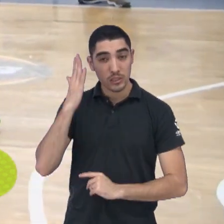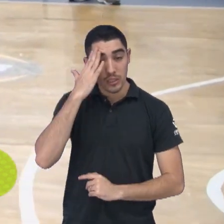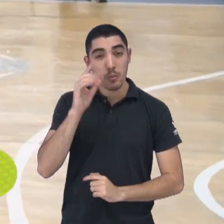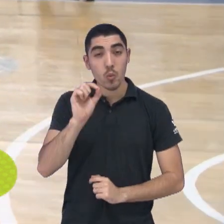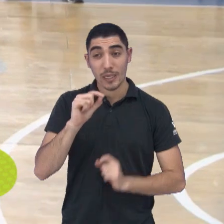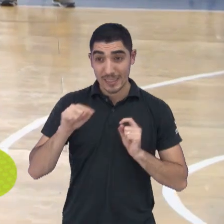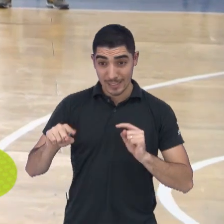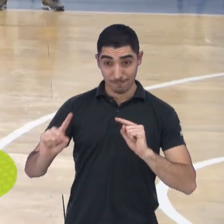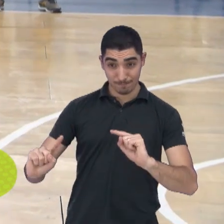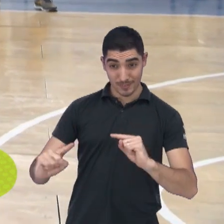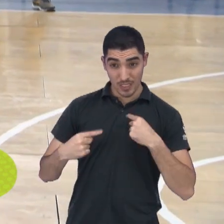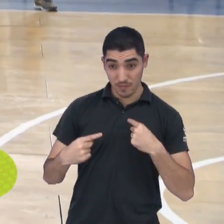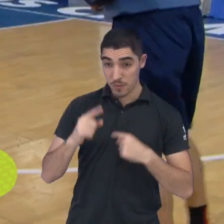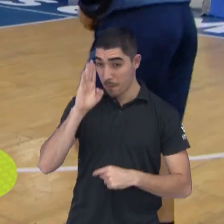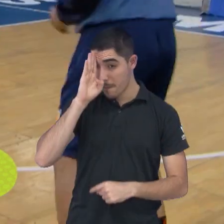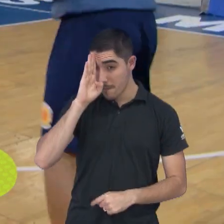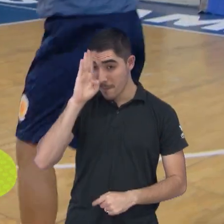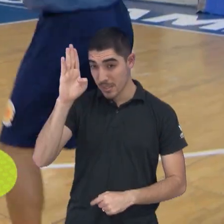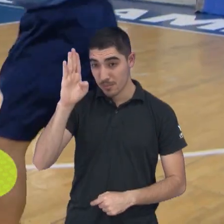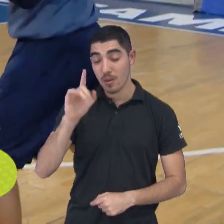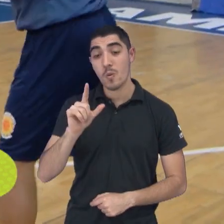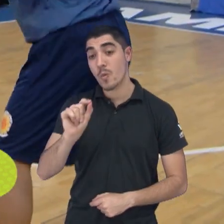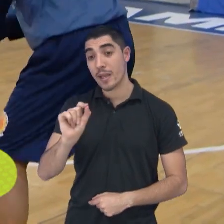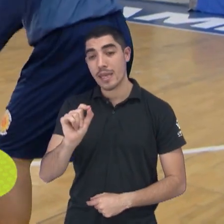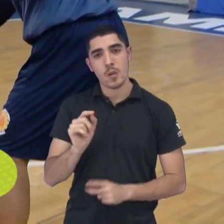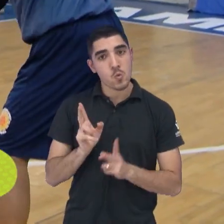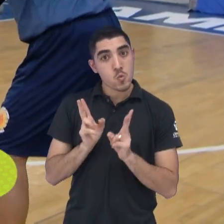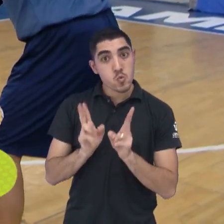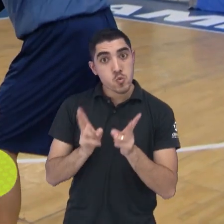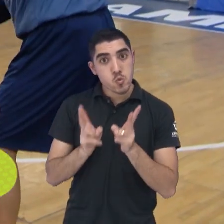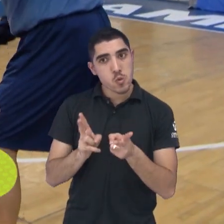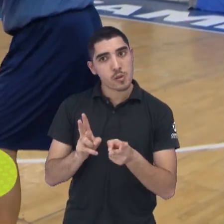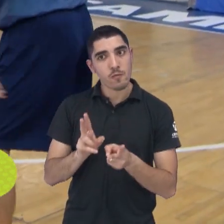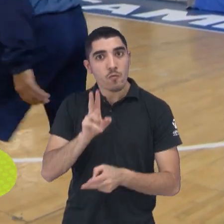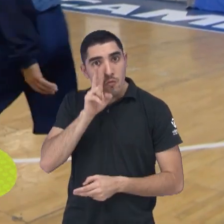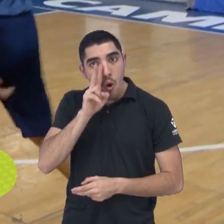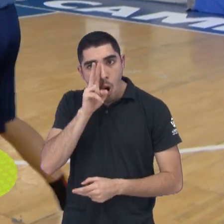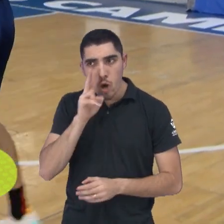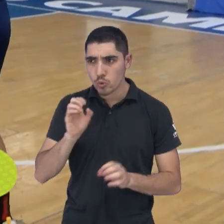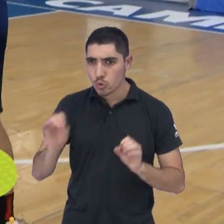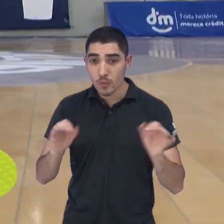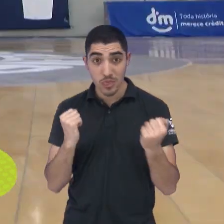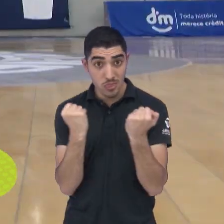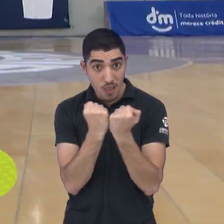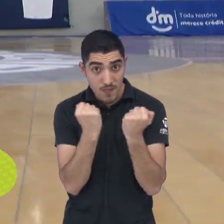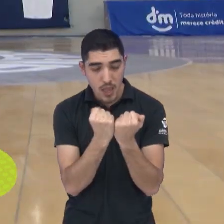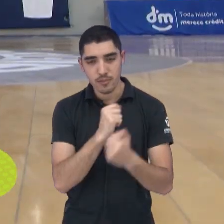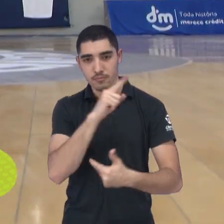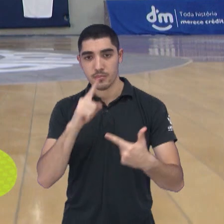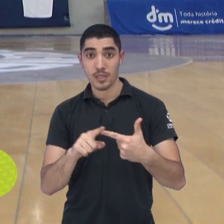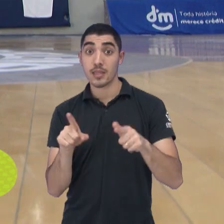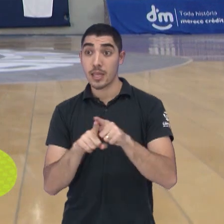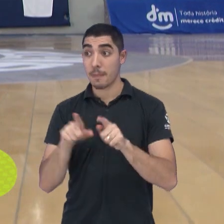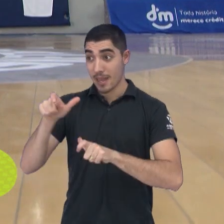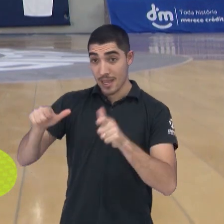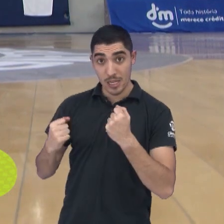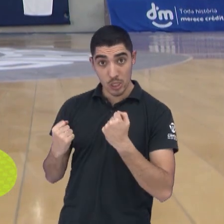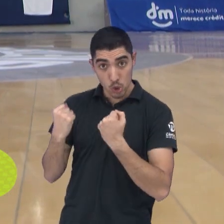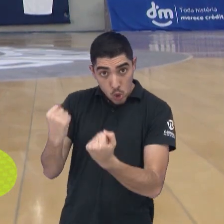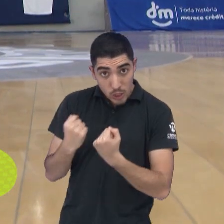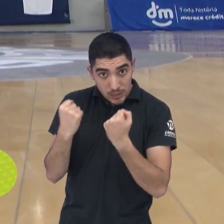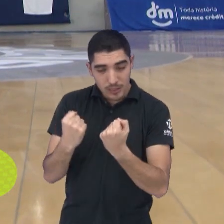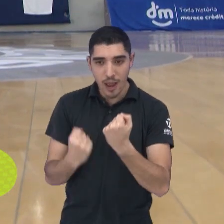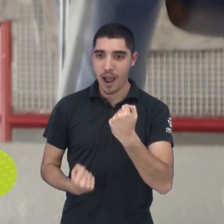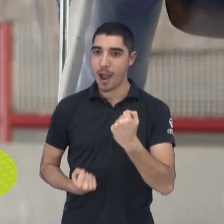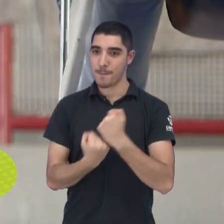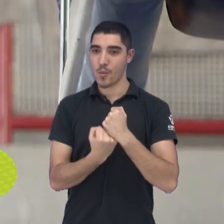principal da partida contra o São Paulo será o de manter a consistência, força defensiva e o apoio da torcida no caldeirão